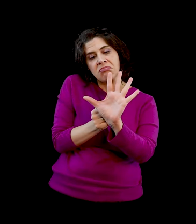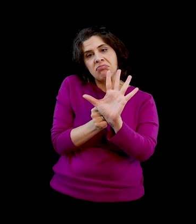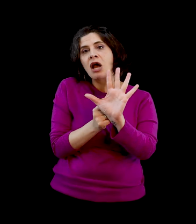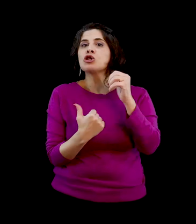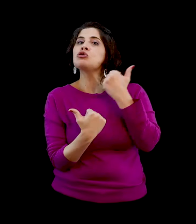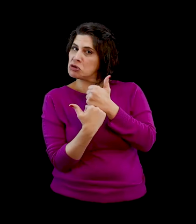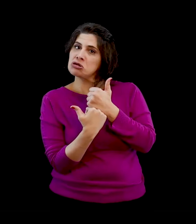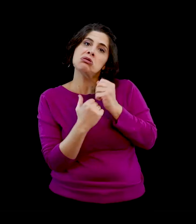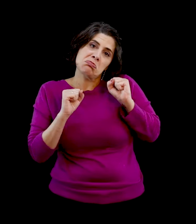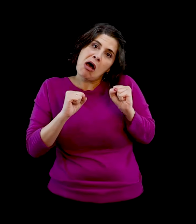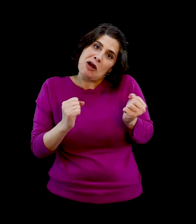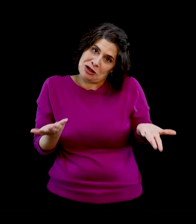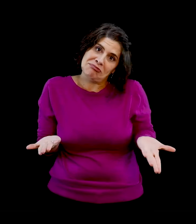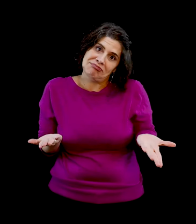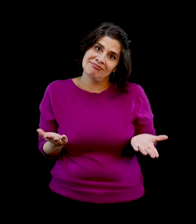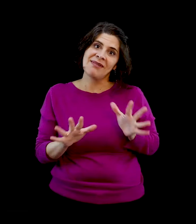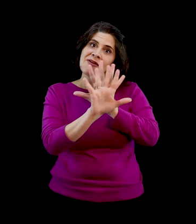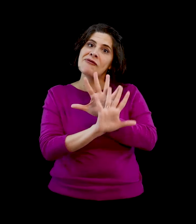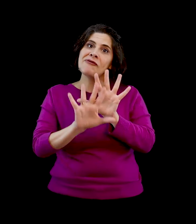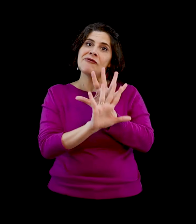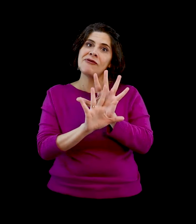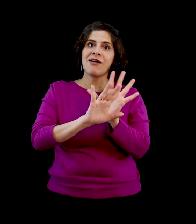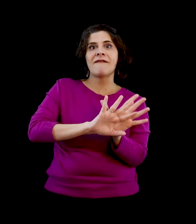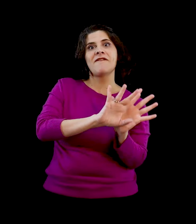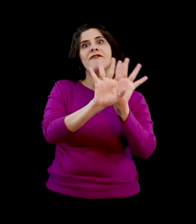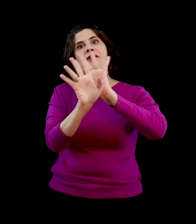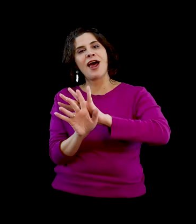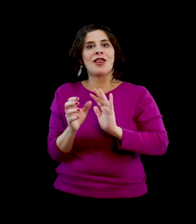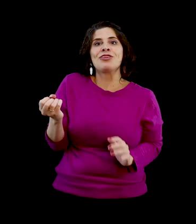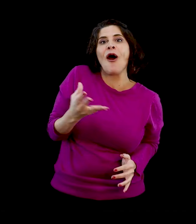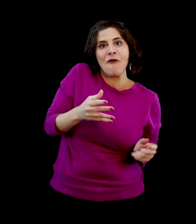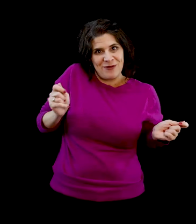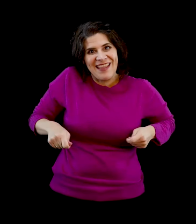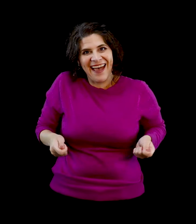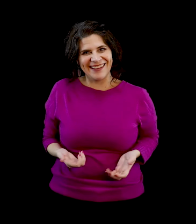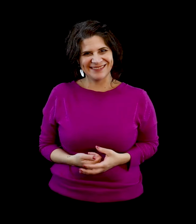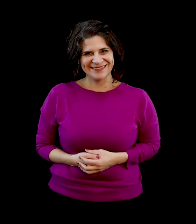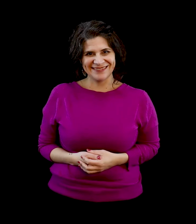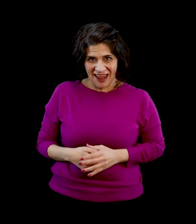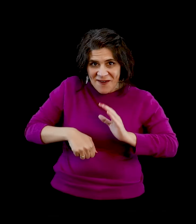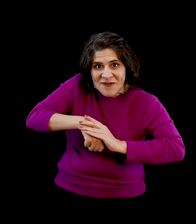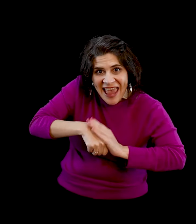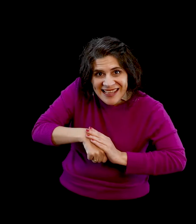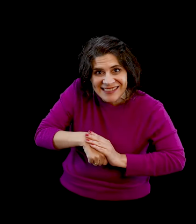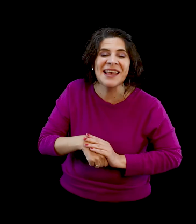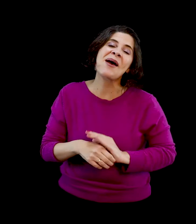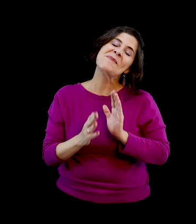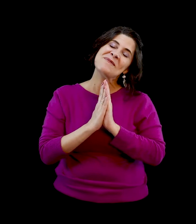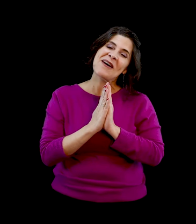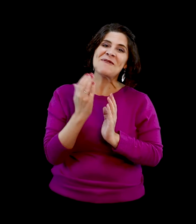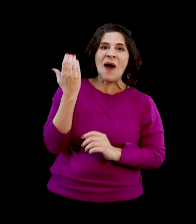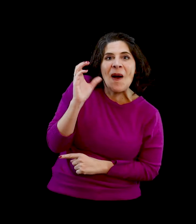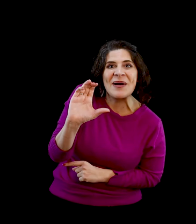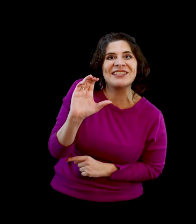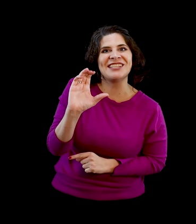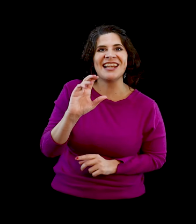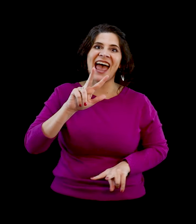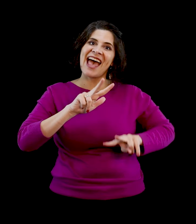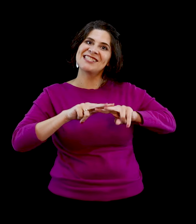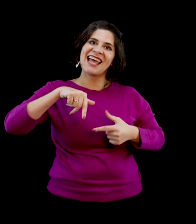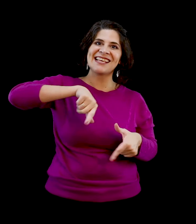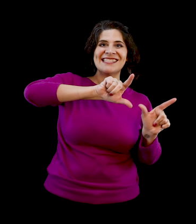trocar a minha animação. Legal demais, né? Vocês fizeram aí? Eu quero ver a animação de vocês também. Compartilhem nas redes sociais